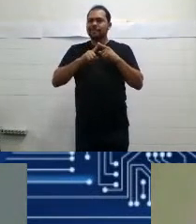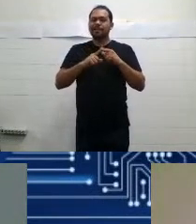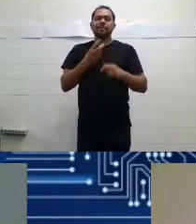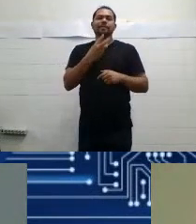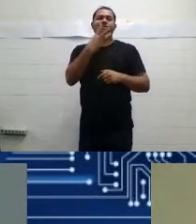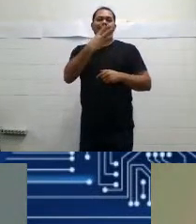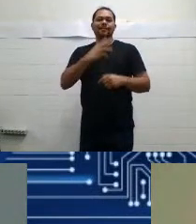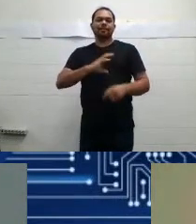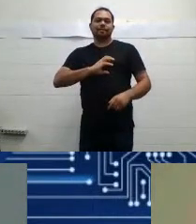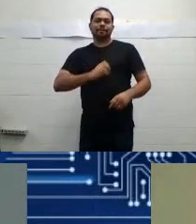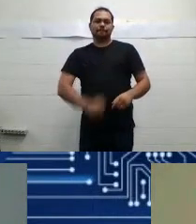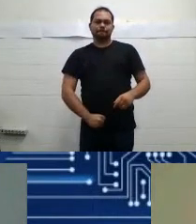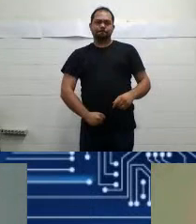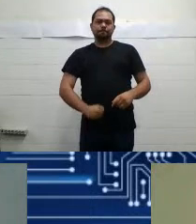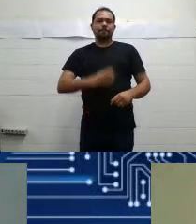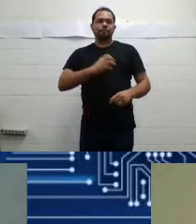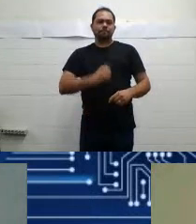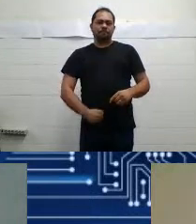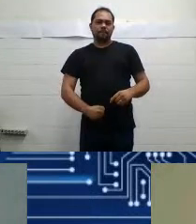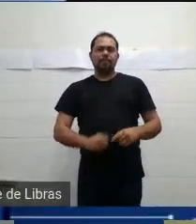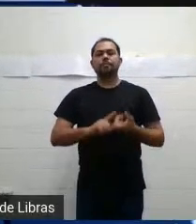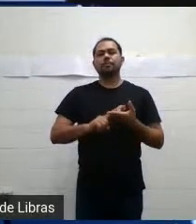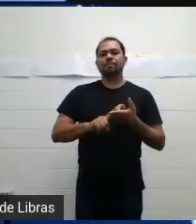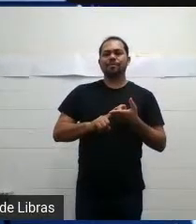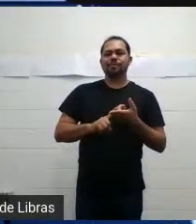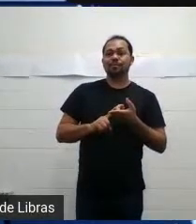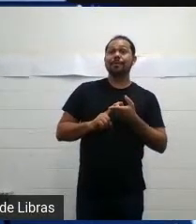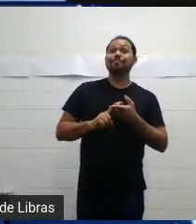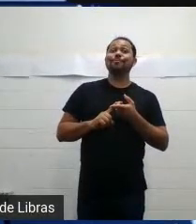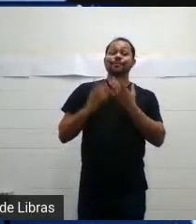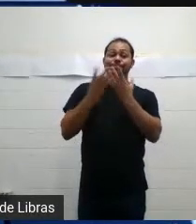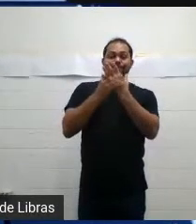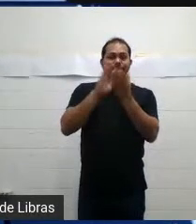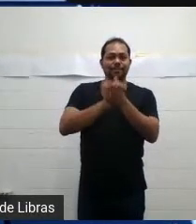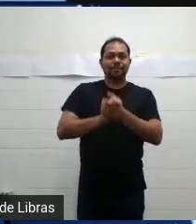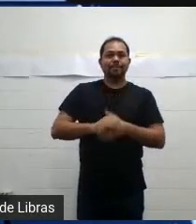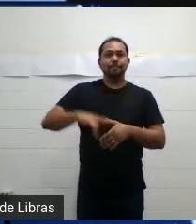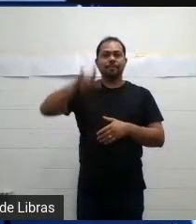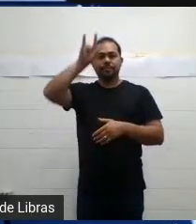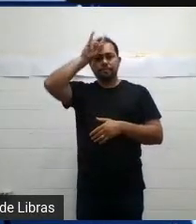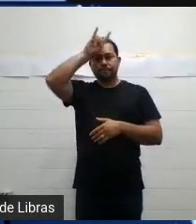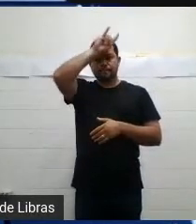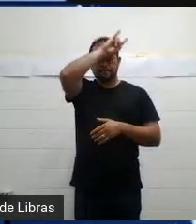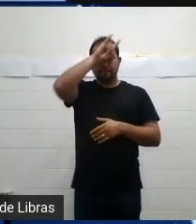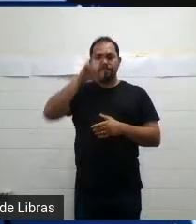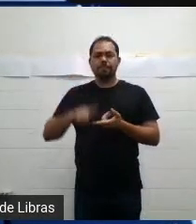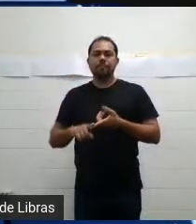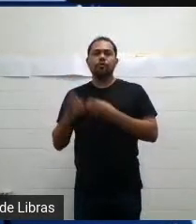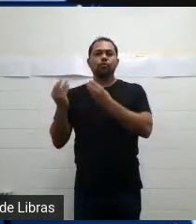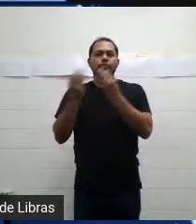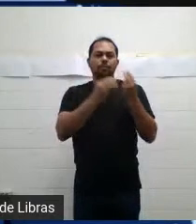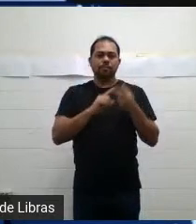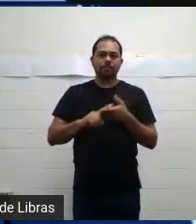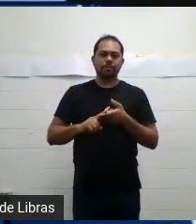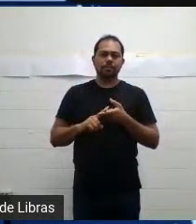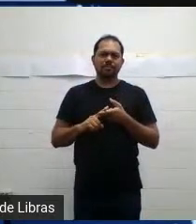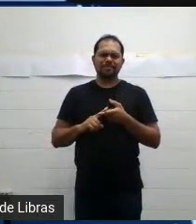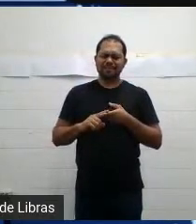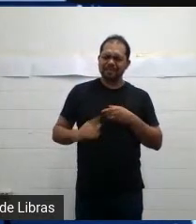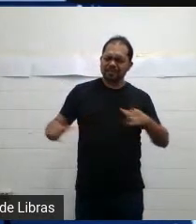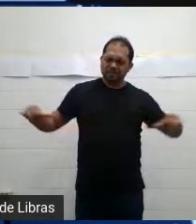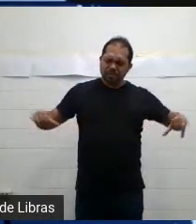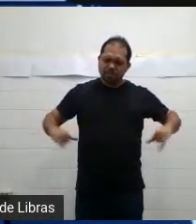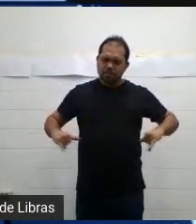um casamento de muitas traições, né, e carregava, assim, né, nas telas todo esse